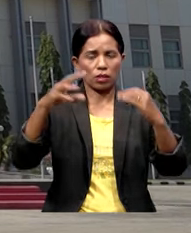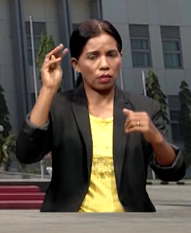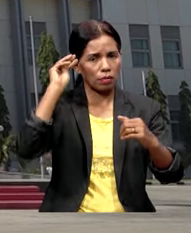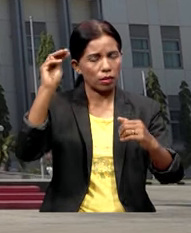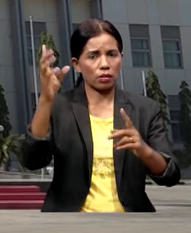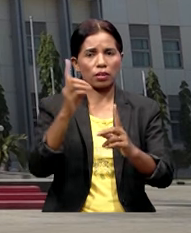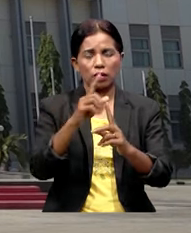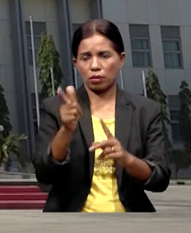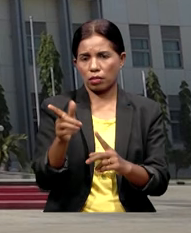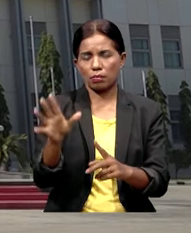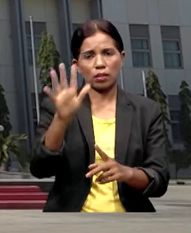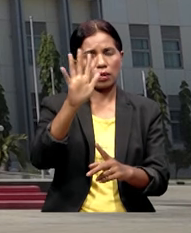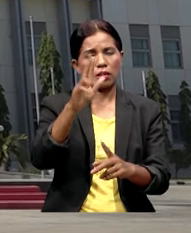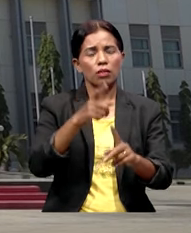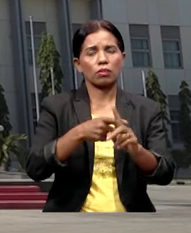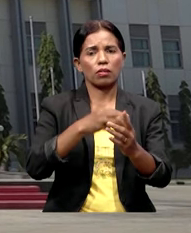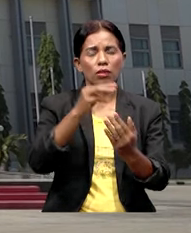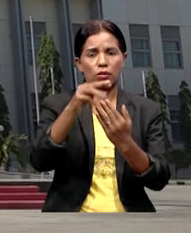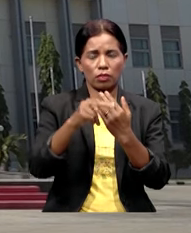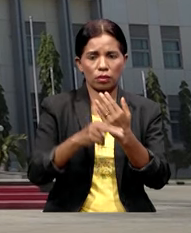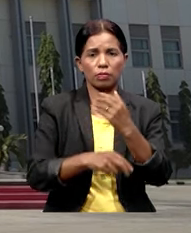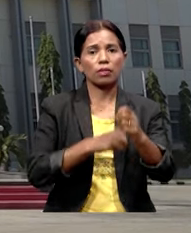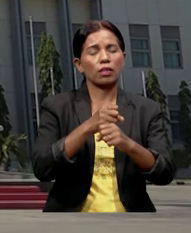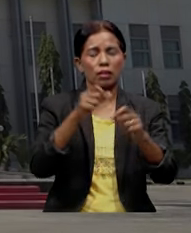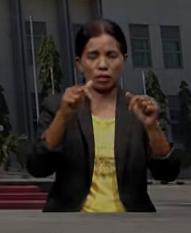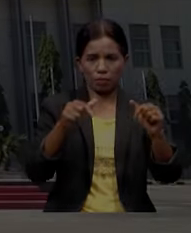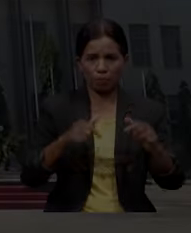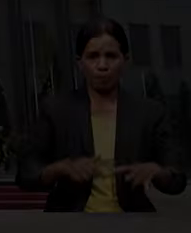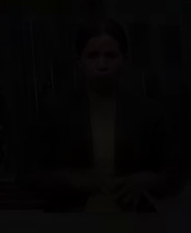e a Loron Ronolo Recin Lima, fula novembro, Tinangne. Equipa cobertura, GMN.